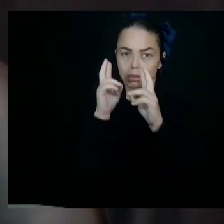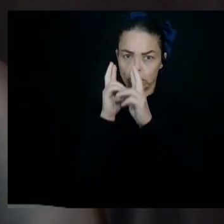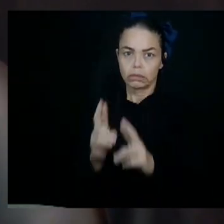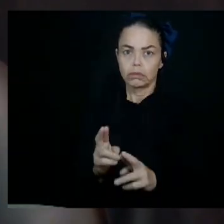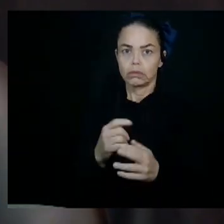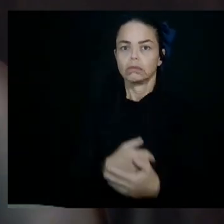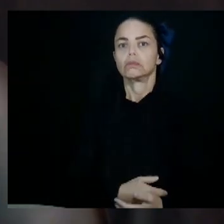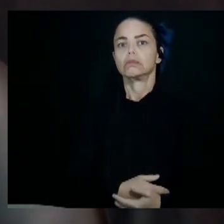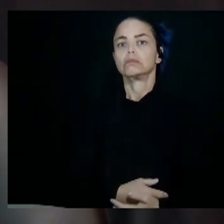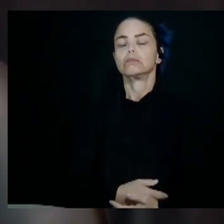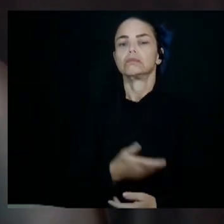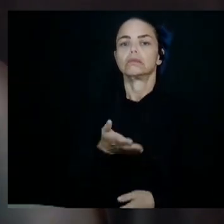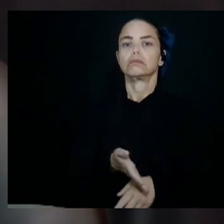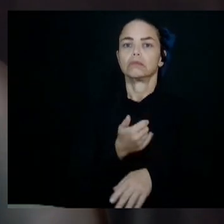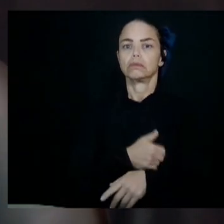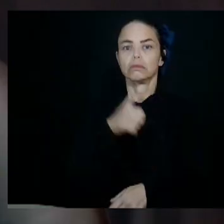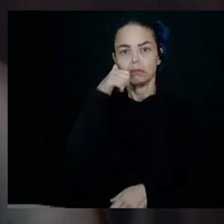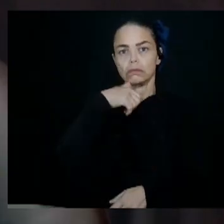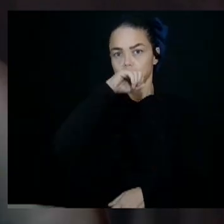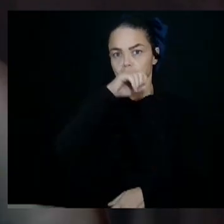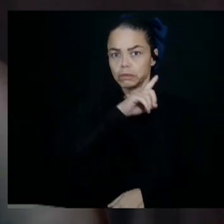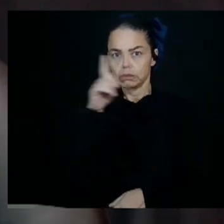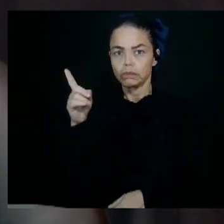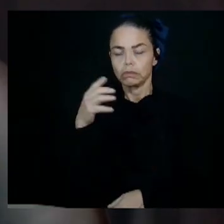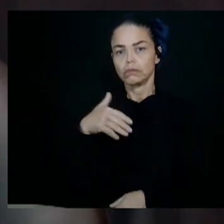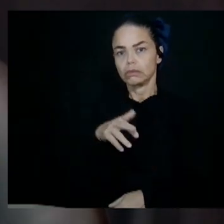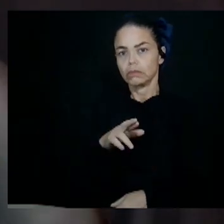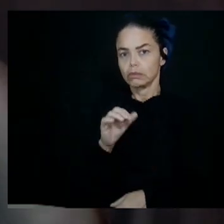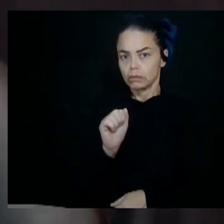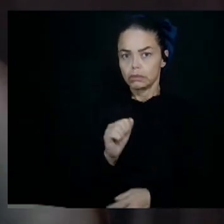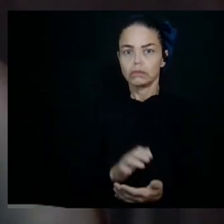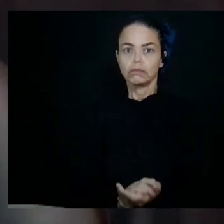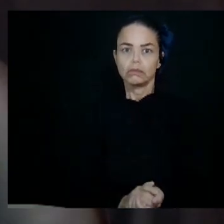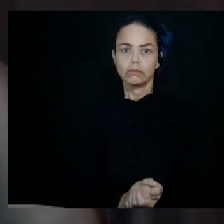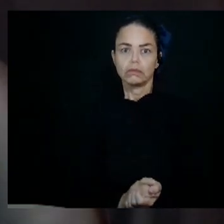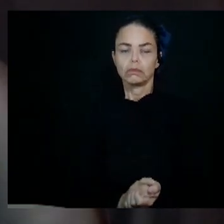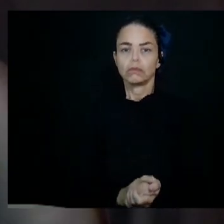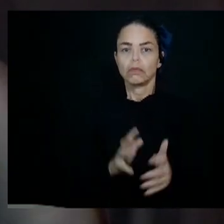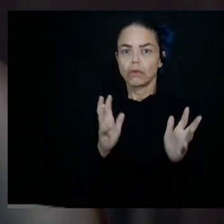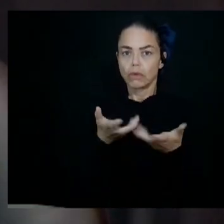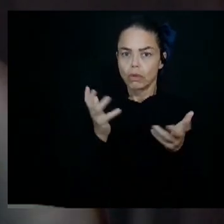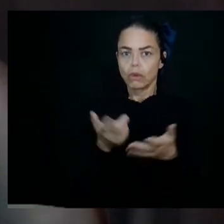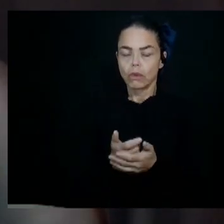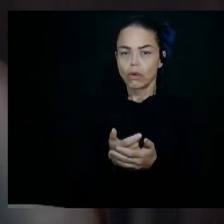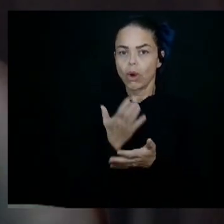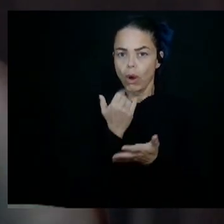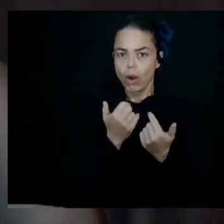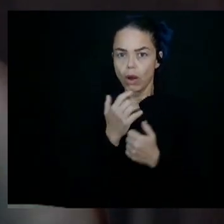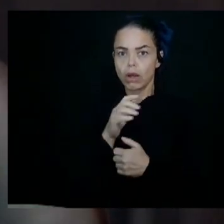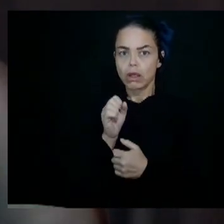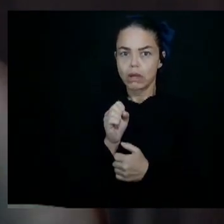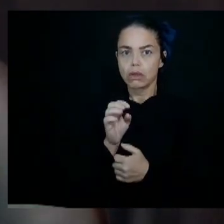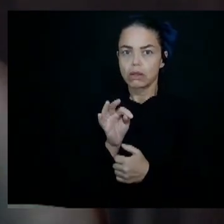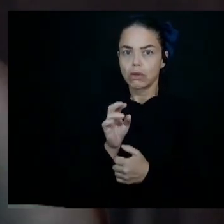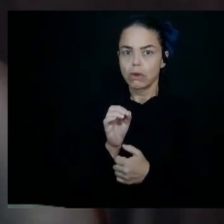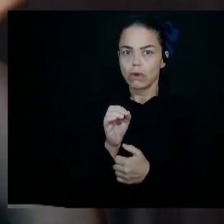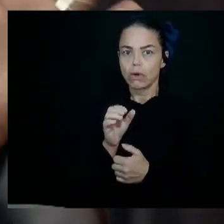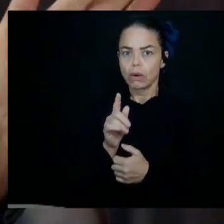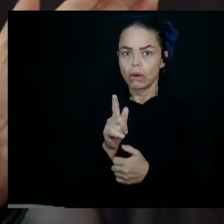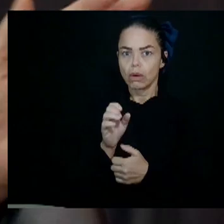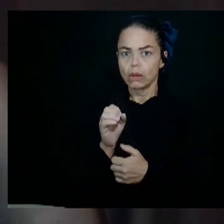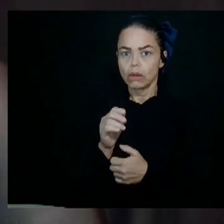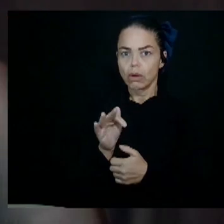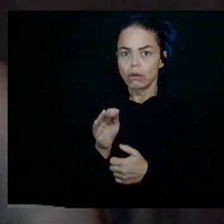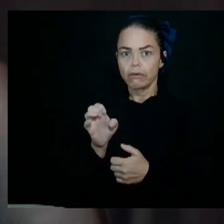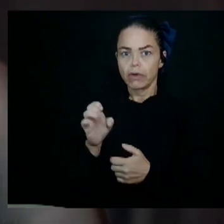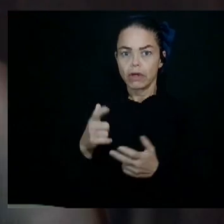das Mães, uma amiga falou assim: Mara, eu vou fazer estrogonofe, mas se quiser vir, tem arroz e batata para você. Ela